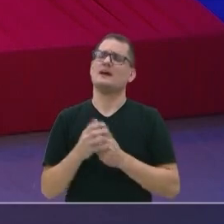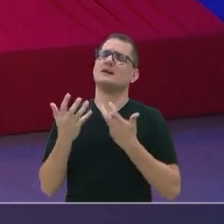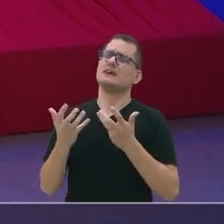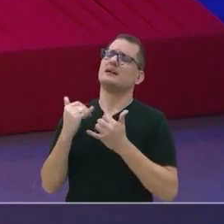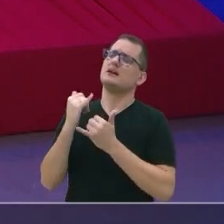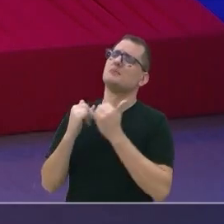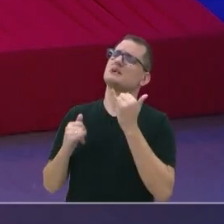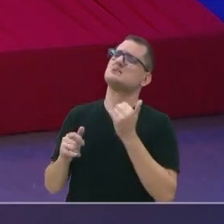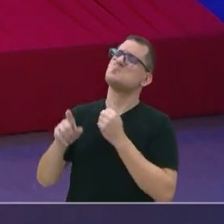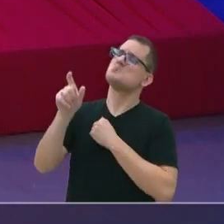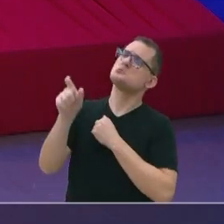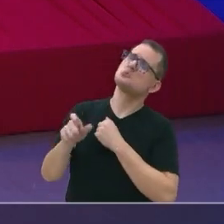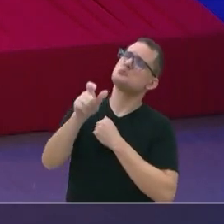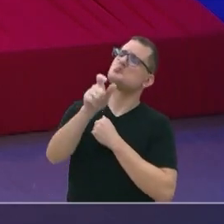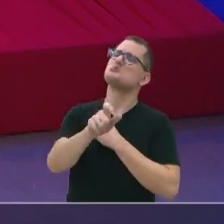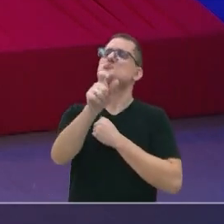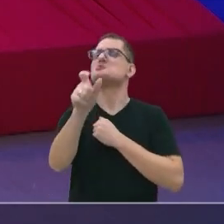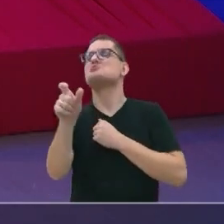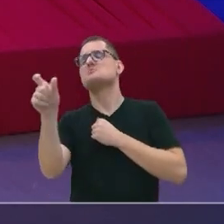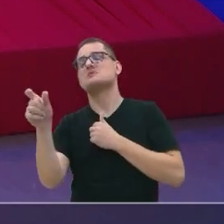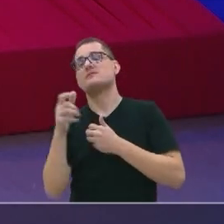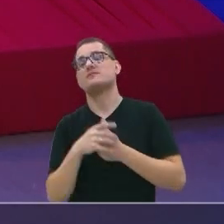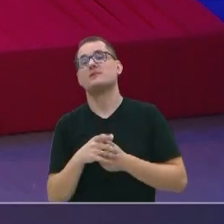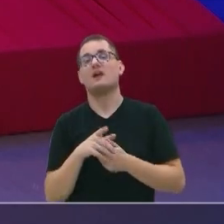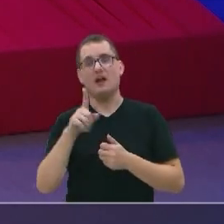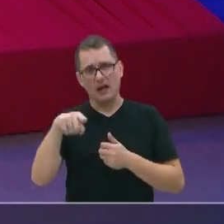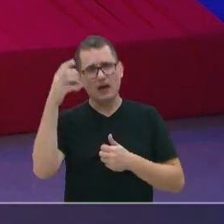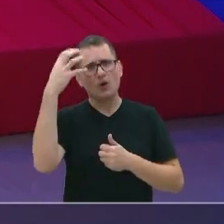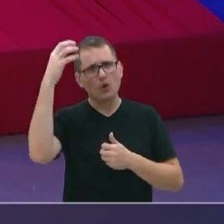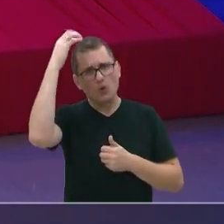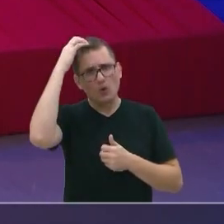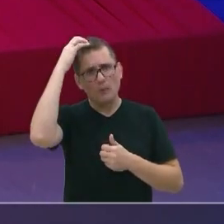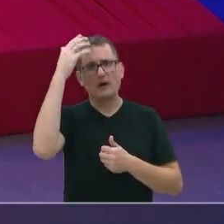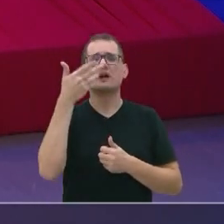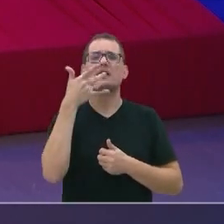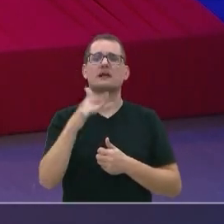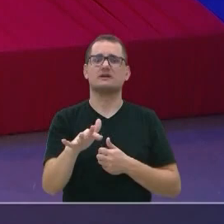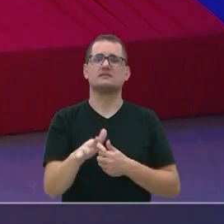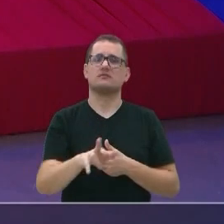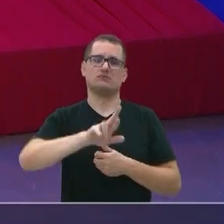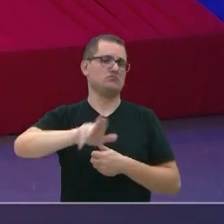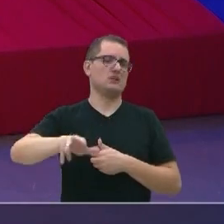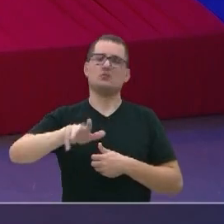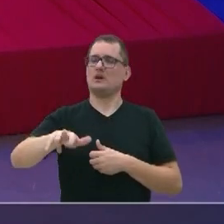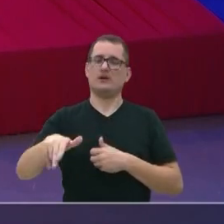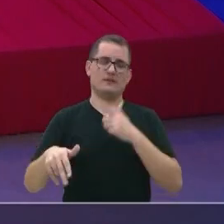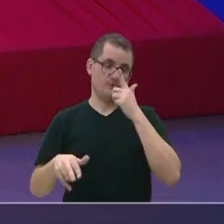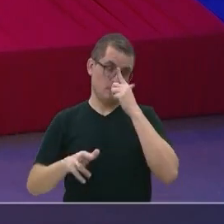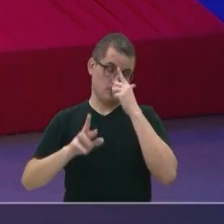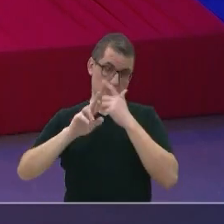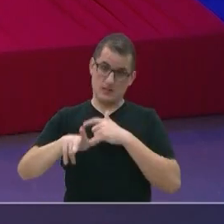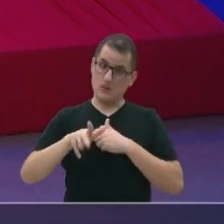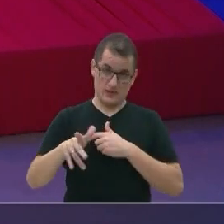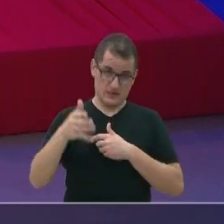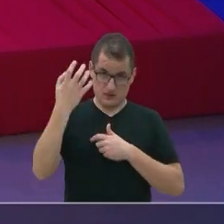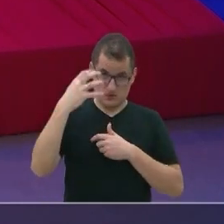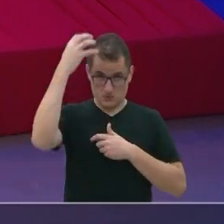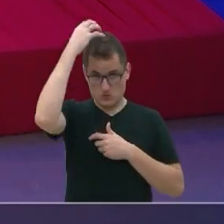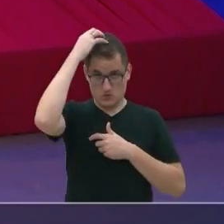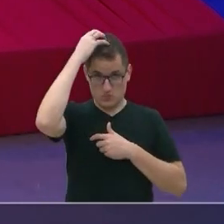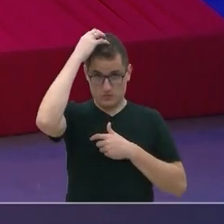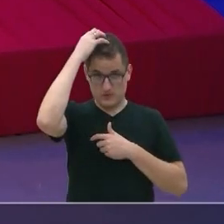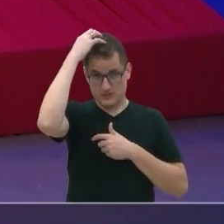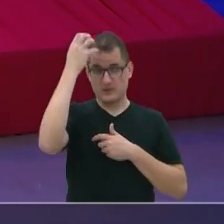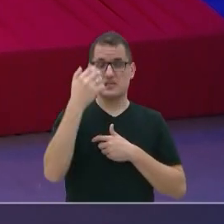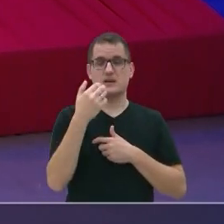quem, fulano de tal. É culpa da criança? Não. Não é culpa da criança.